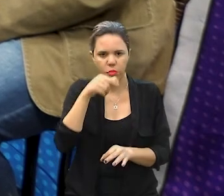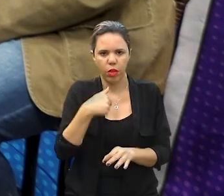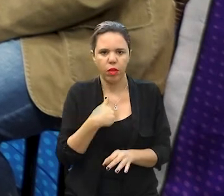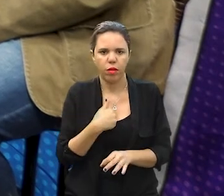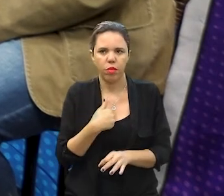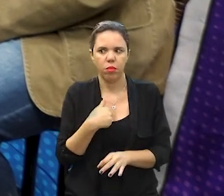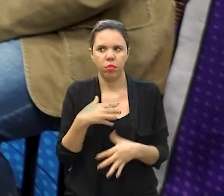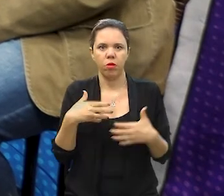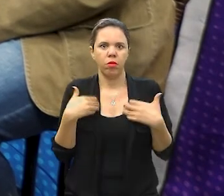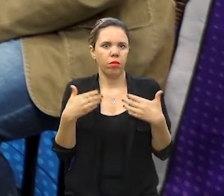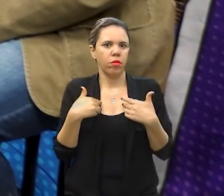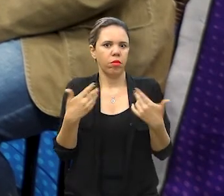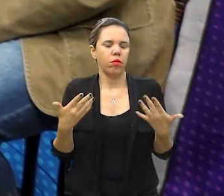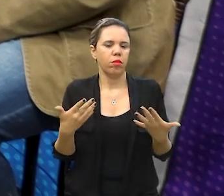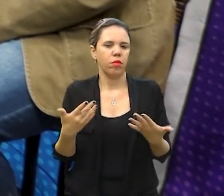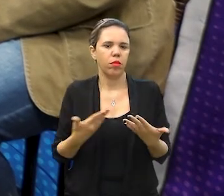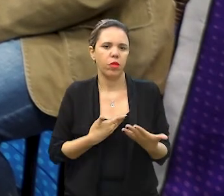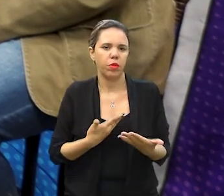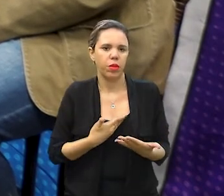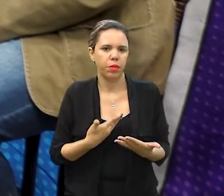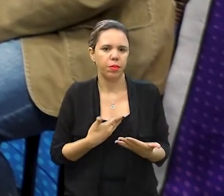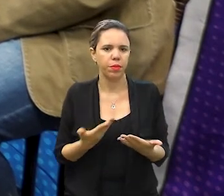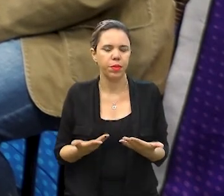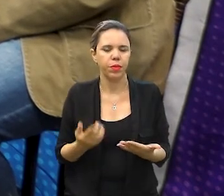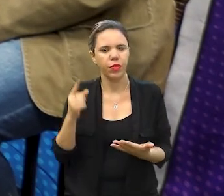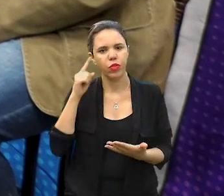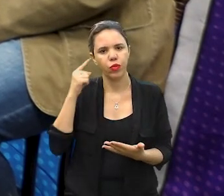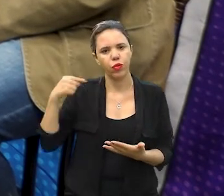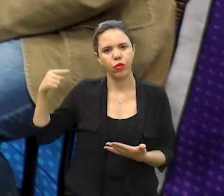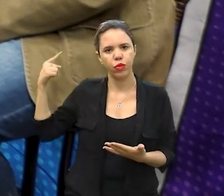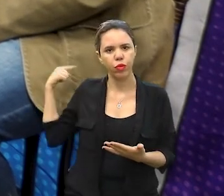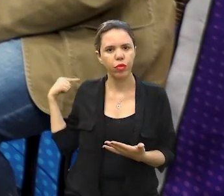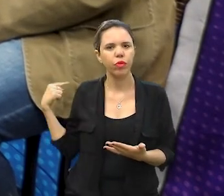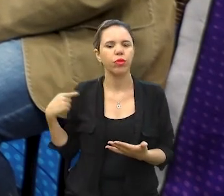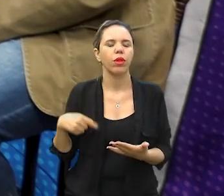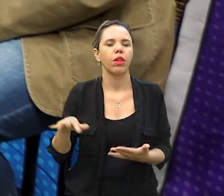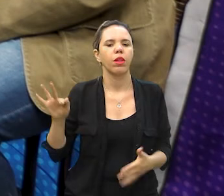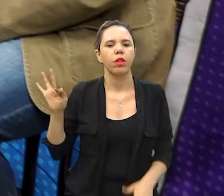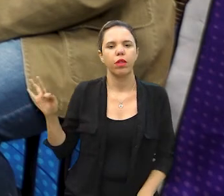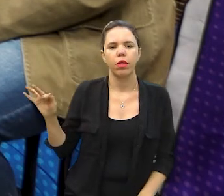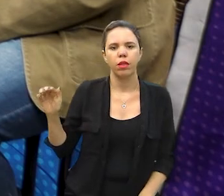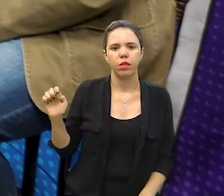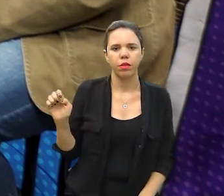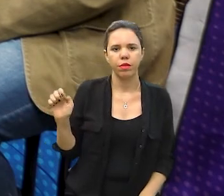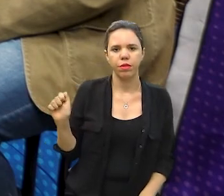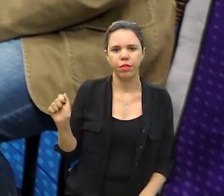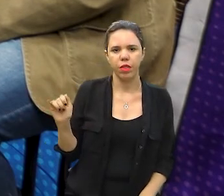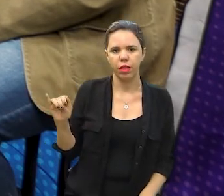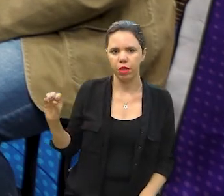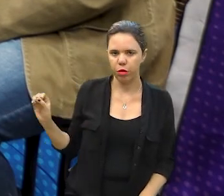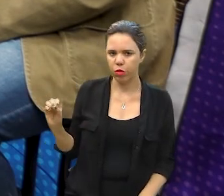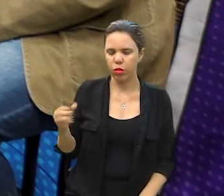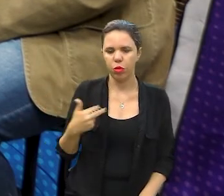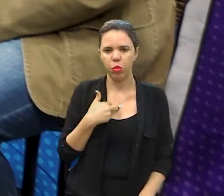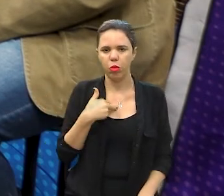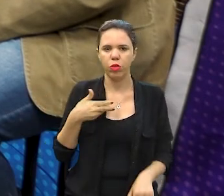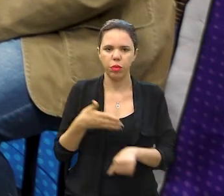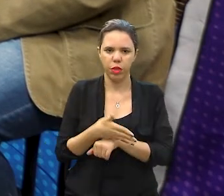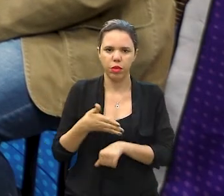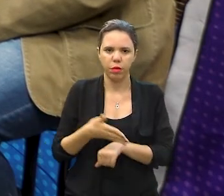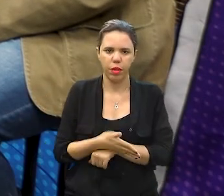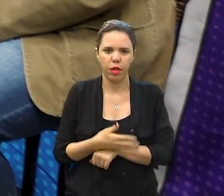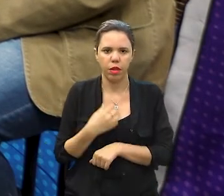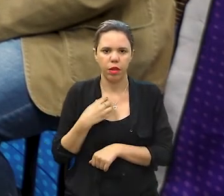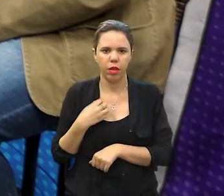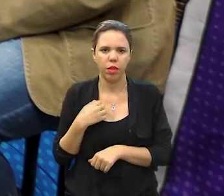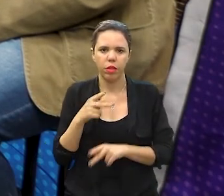fiquei tão empolgado para jogar com meus amigos. E no dia, o Fábio não pôde participar da aventura, mas ainda assim